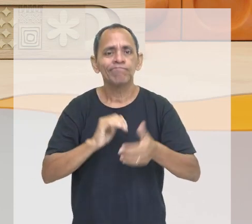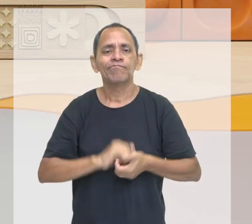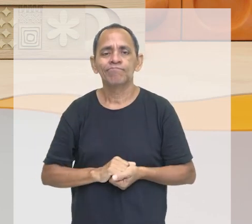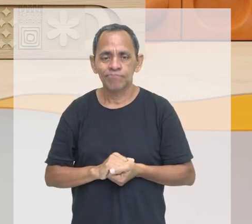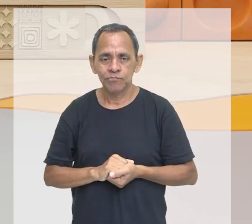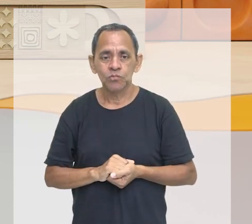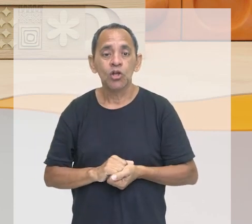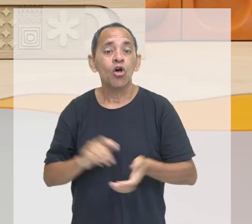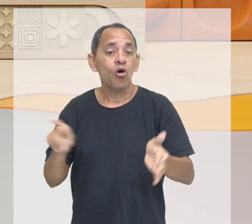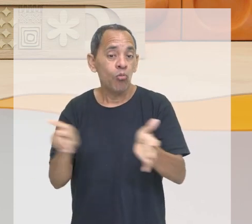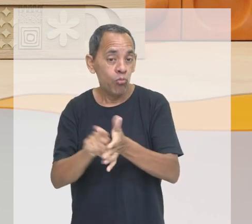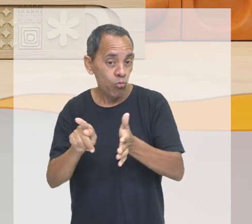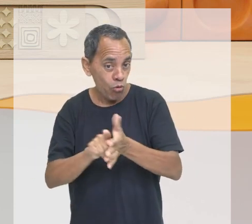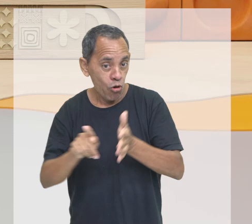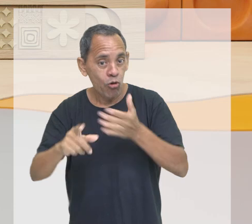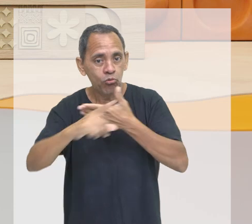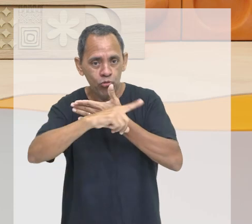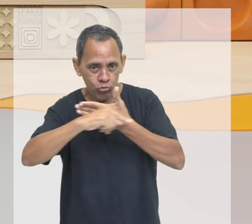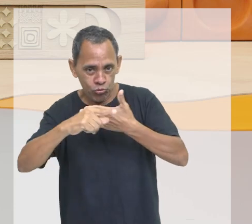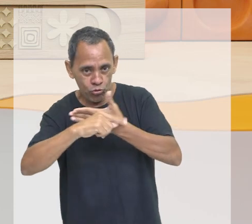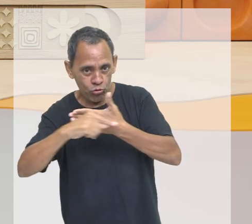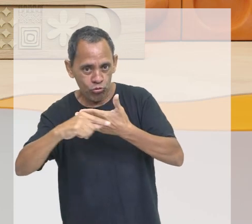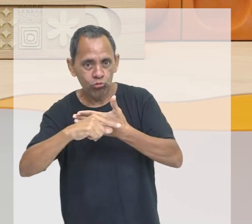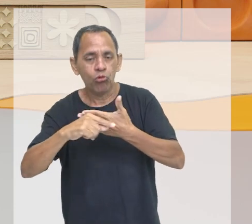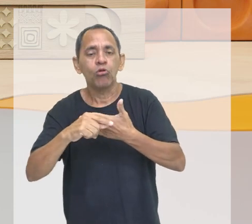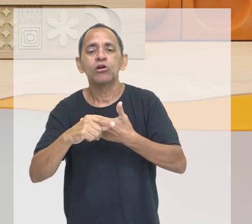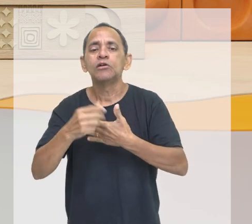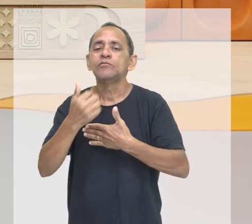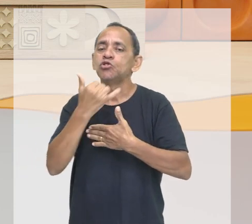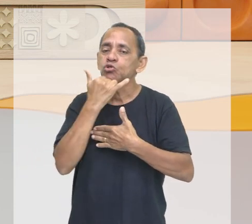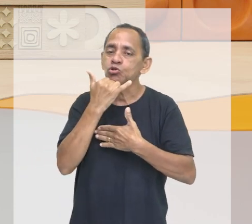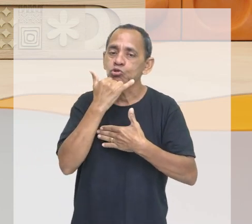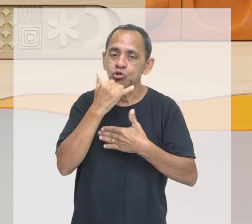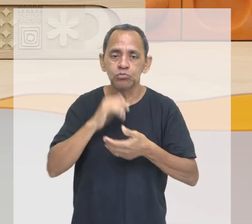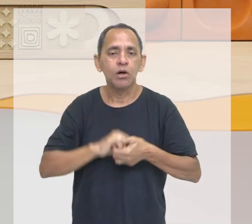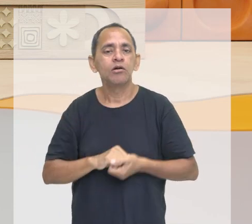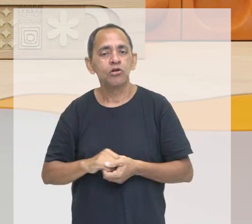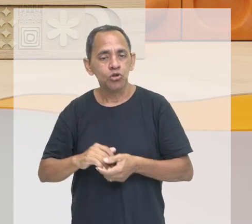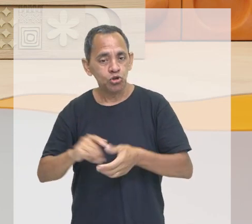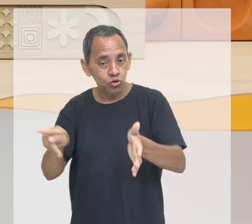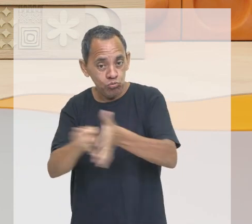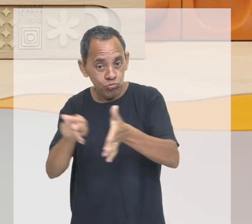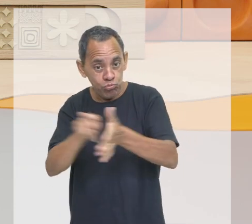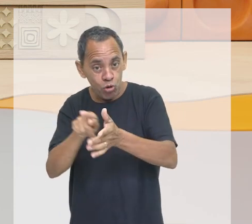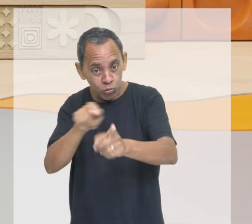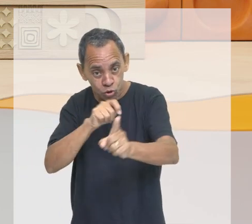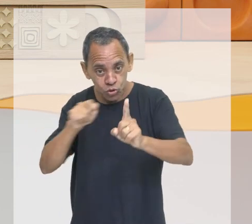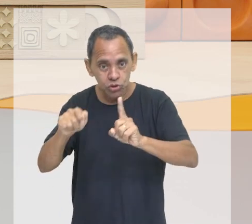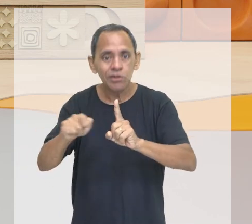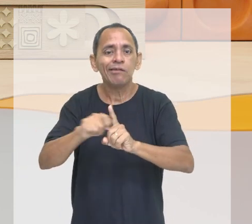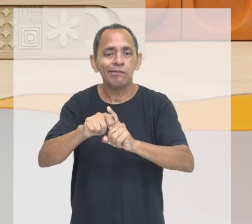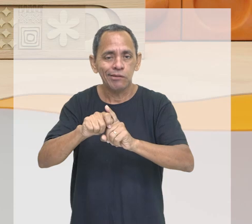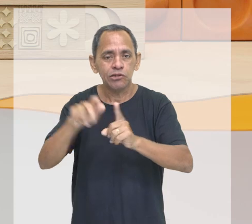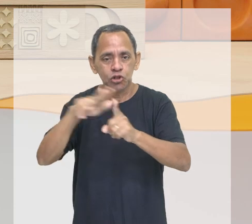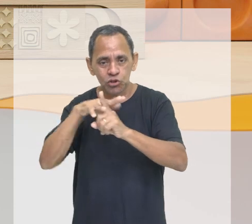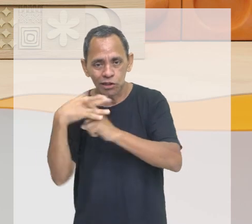segunda etapa, o próprio Karl Marx, ou melhor, os socialistas chamavam de a fase